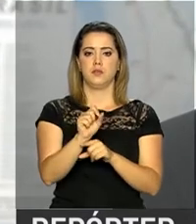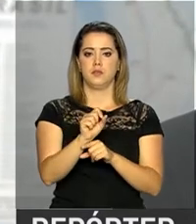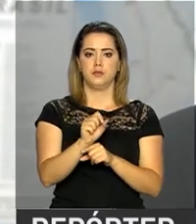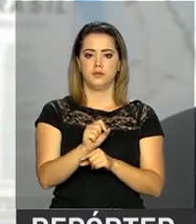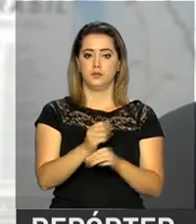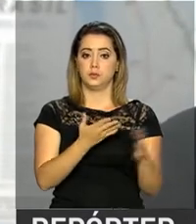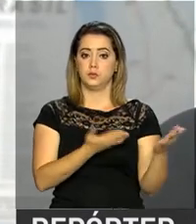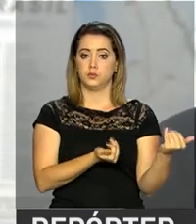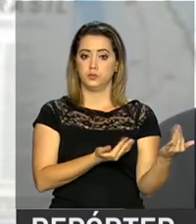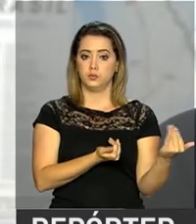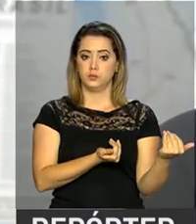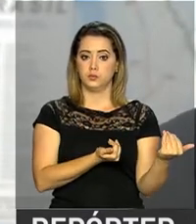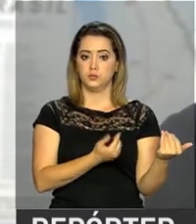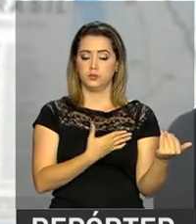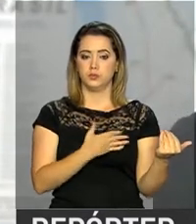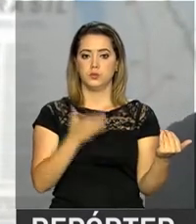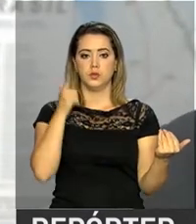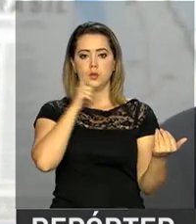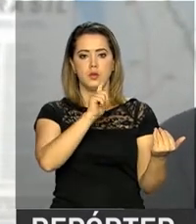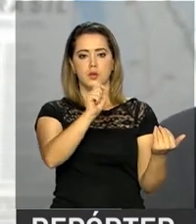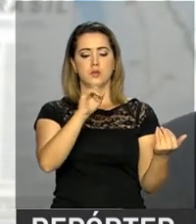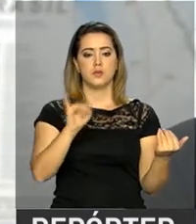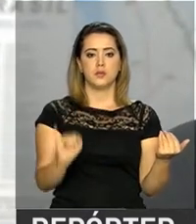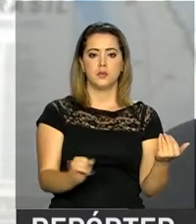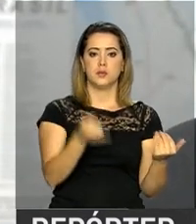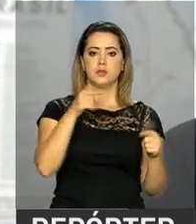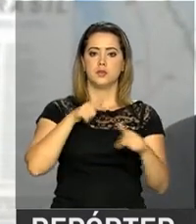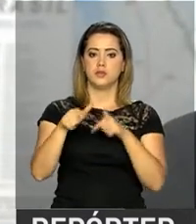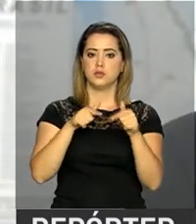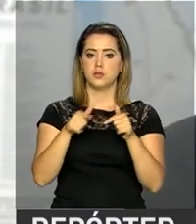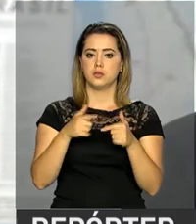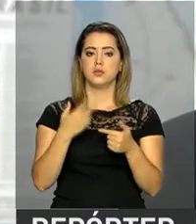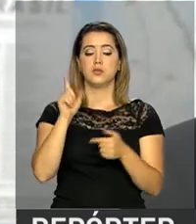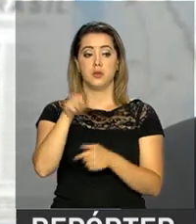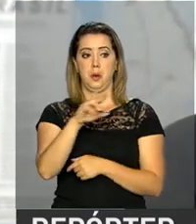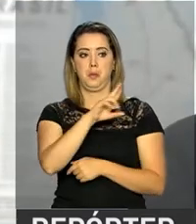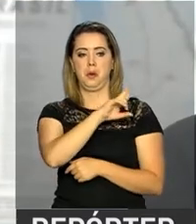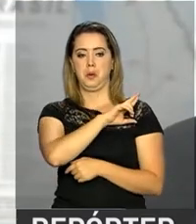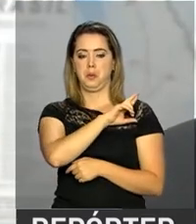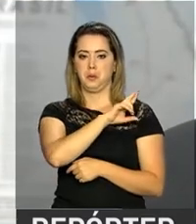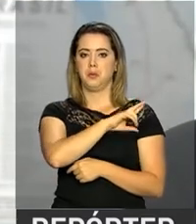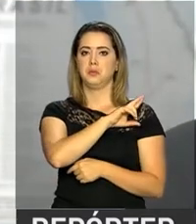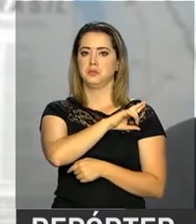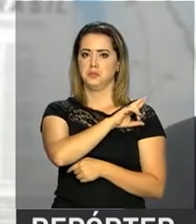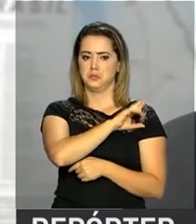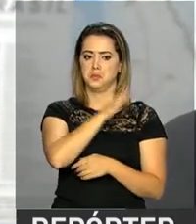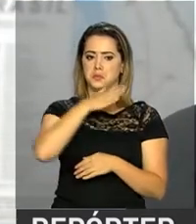os jovens que conseguem essa oportunidade passam até a ser referência,